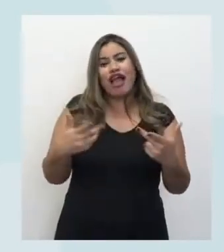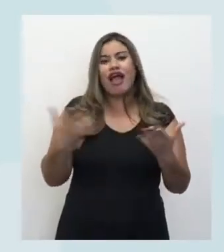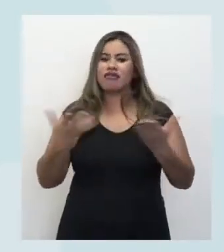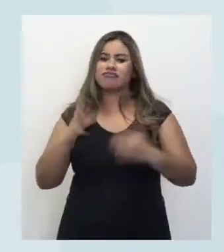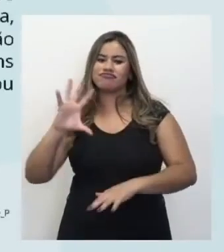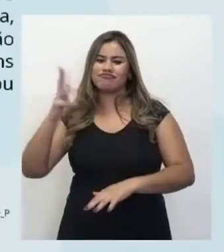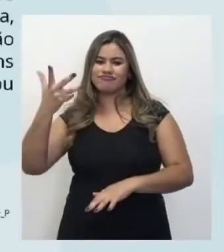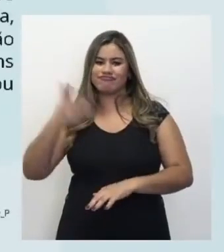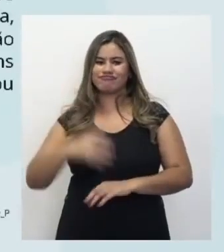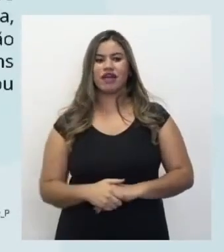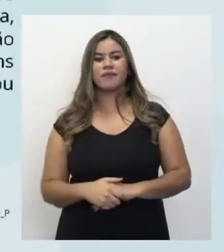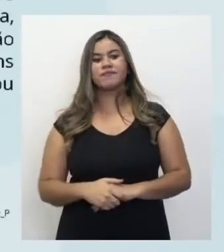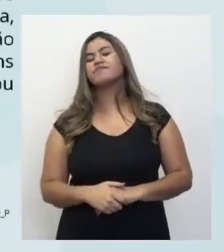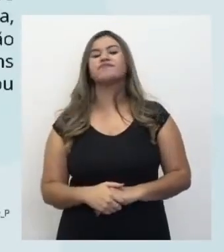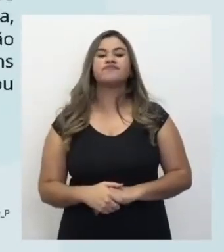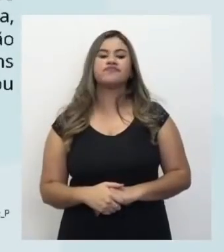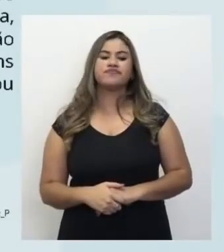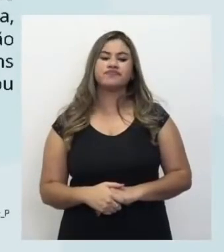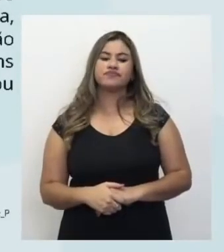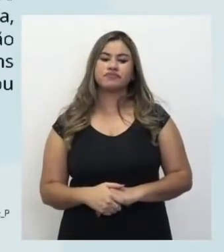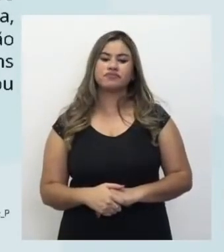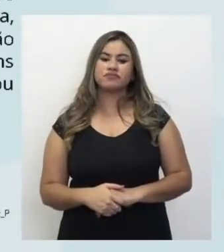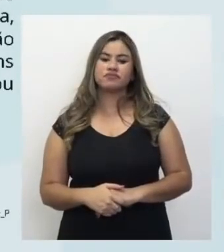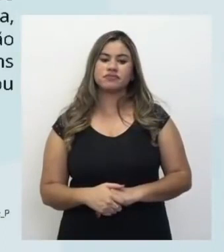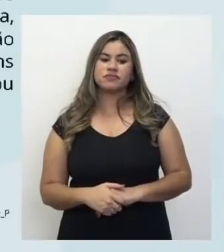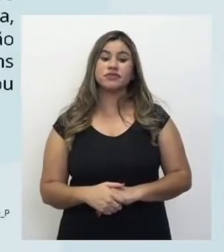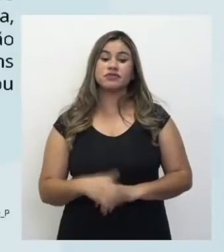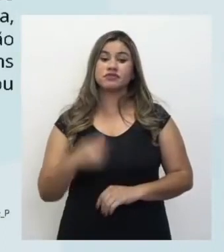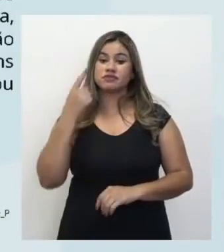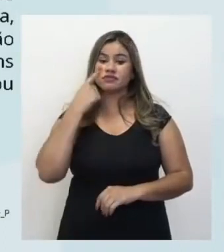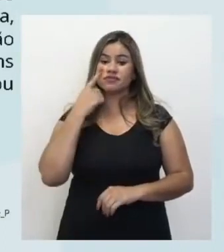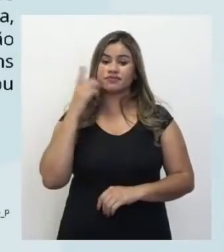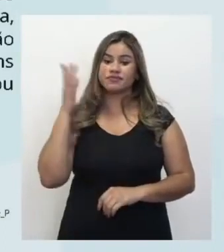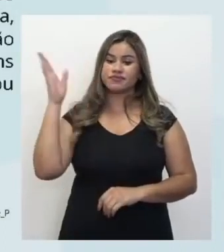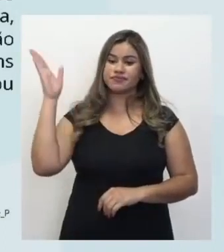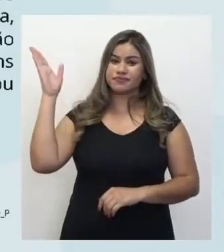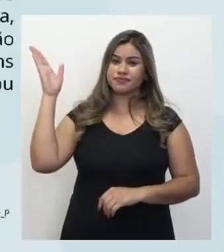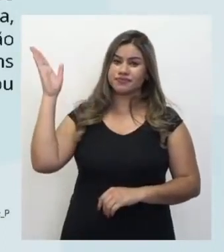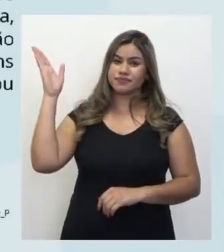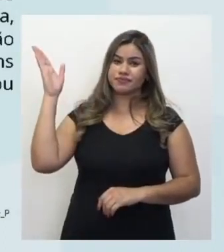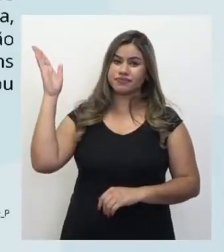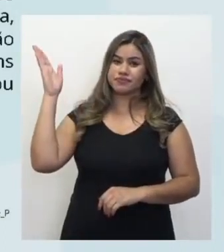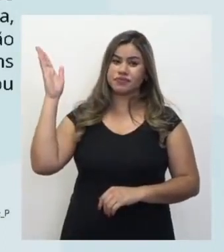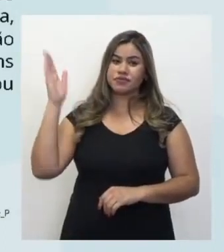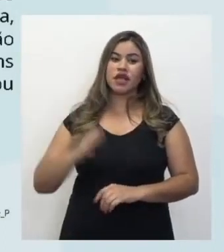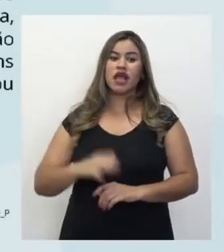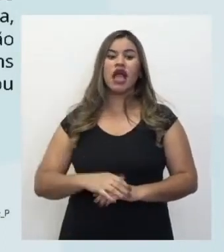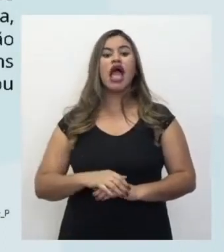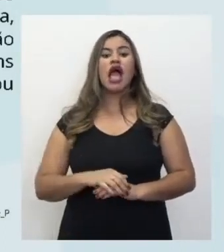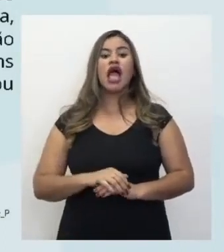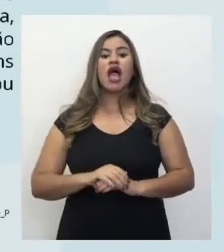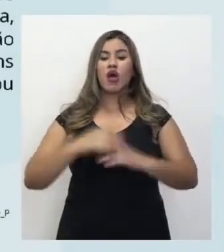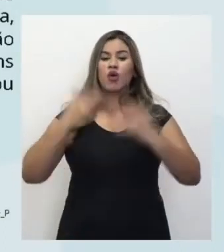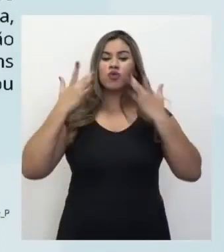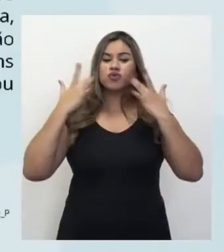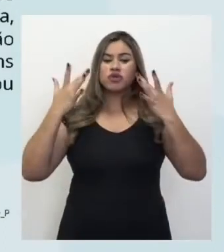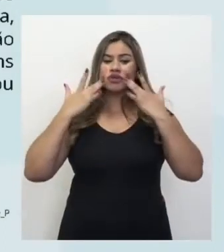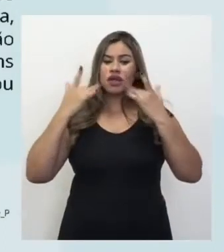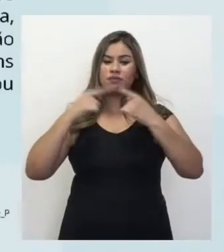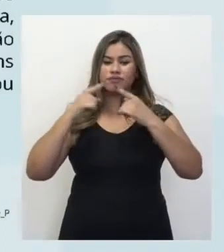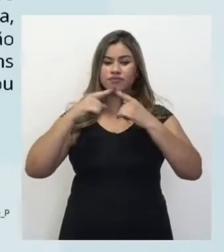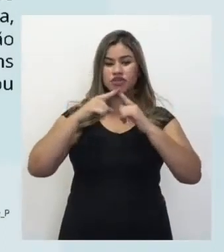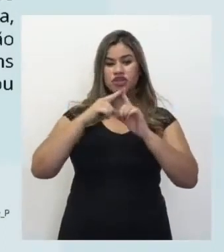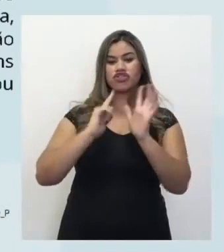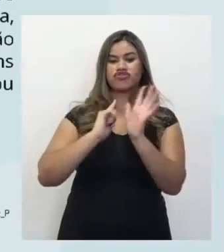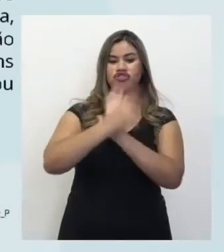favor. Auto é uma composição teatral do subgênero da literatura dramática, surgido na Idade Média